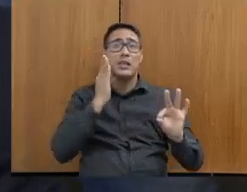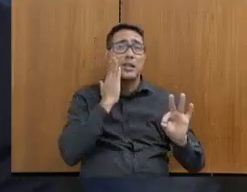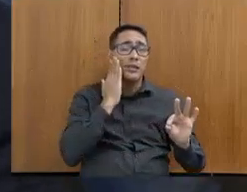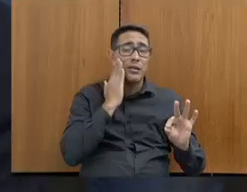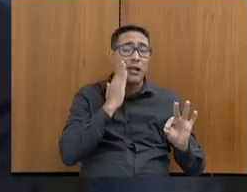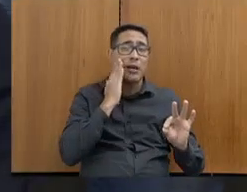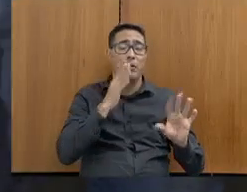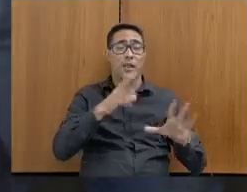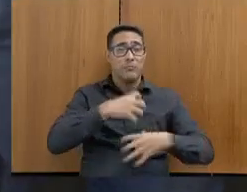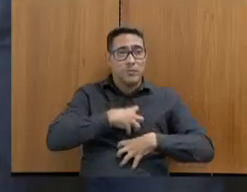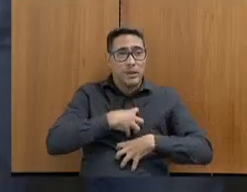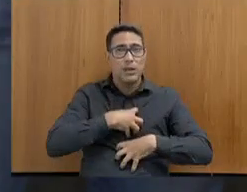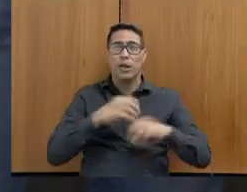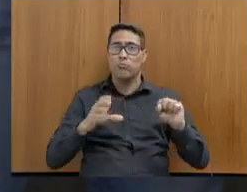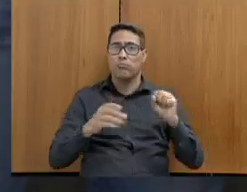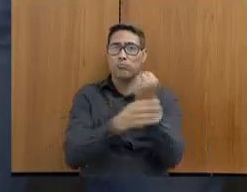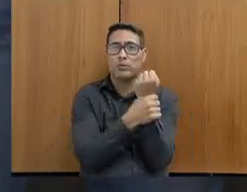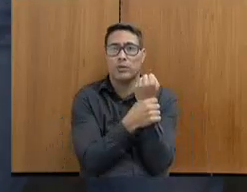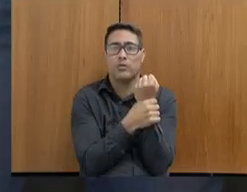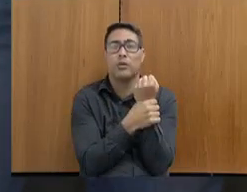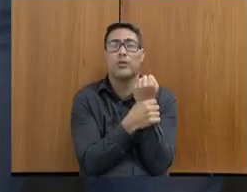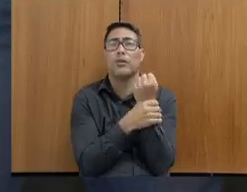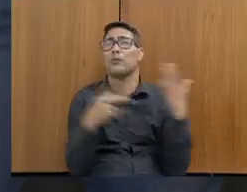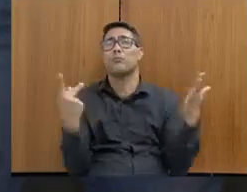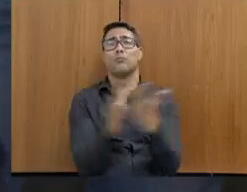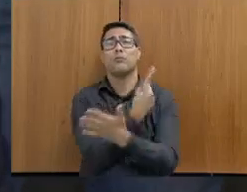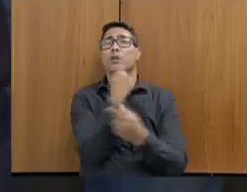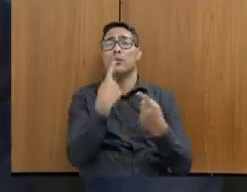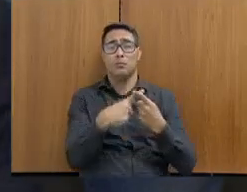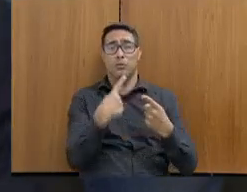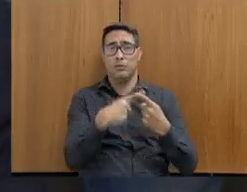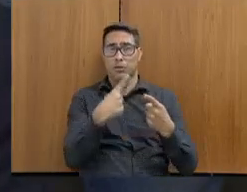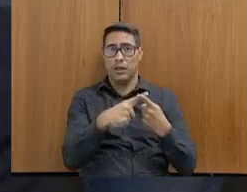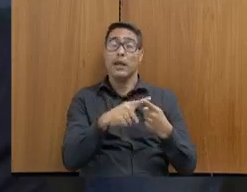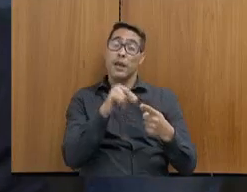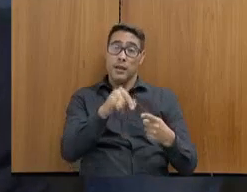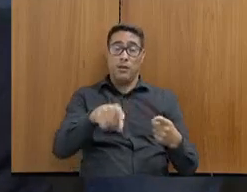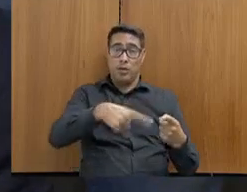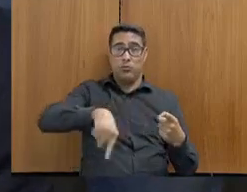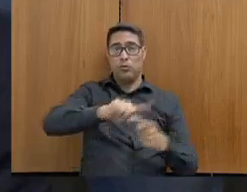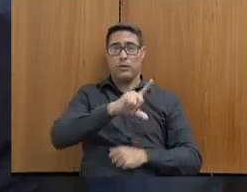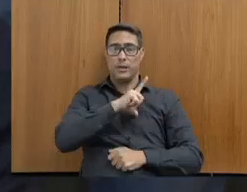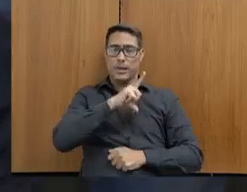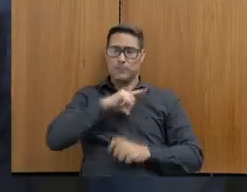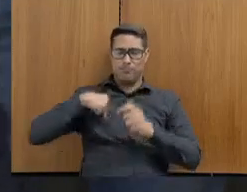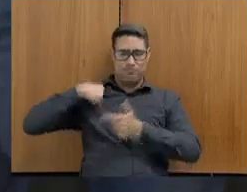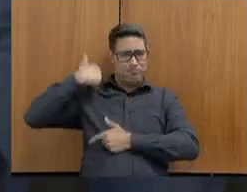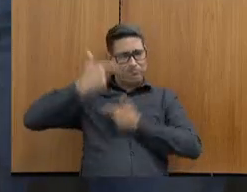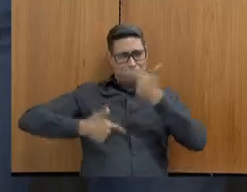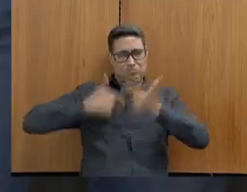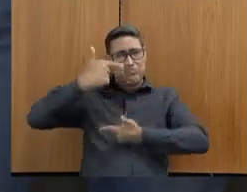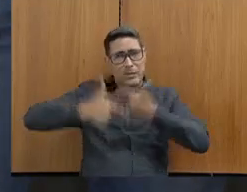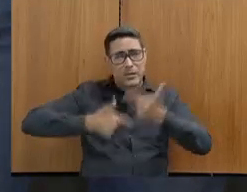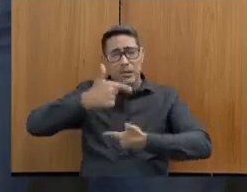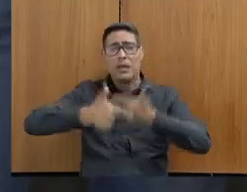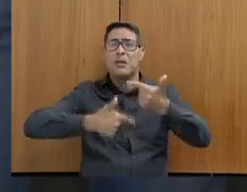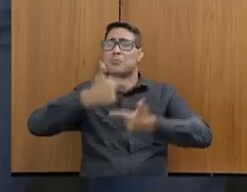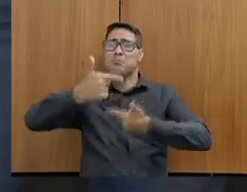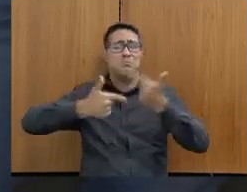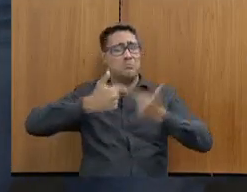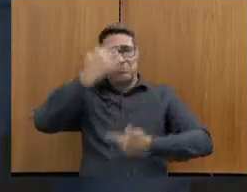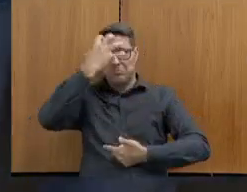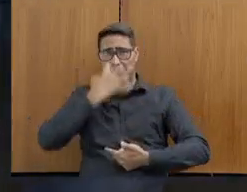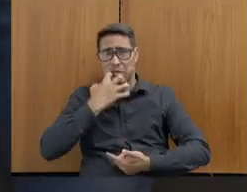segurança ela só ocorre quando nós temos realmente um trabalho efetivo e primoroso